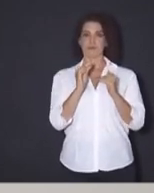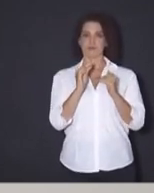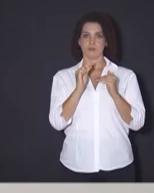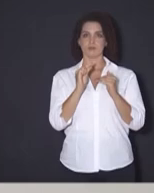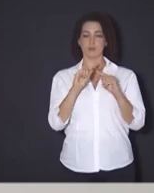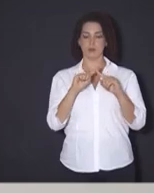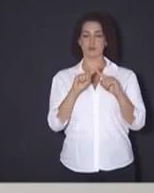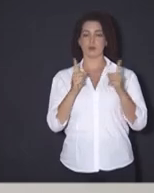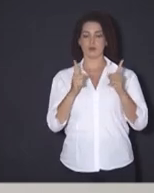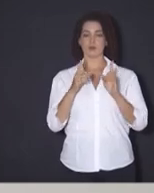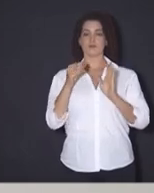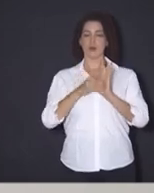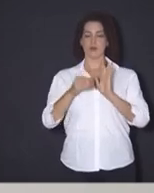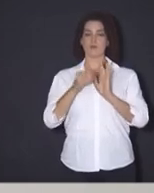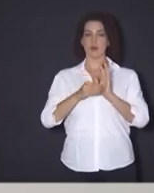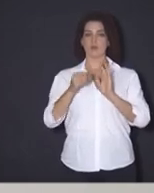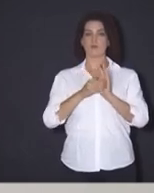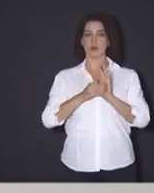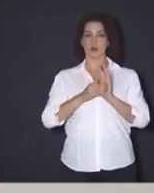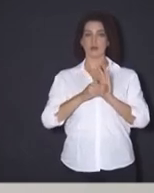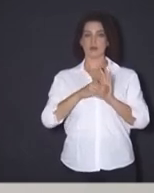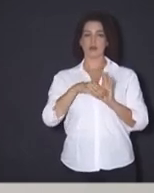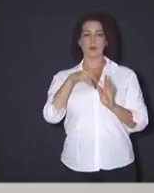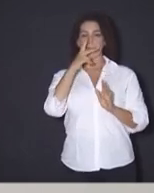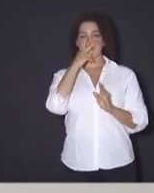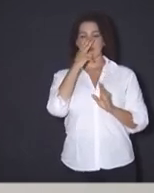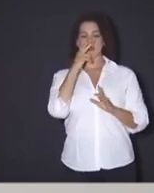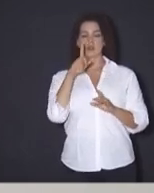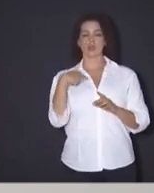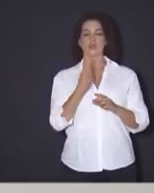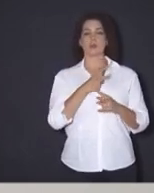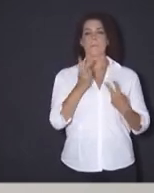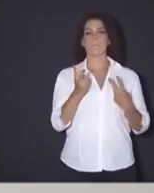grande parte preso ao media democracy ásia